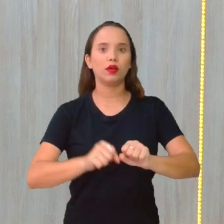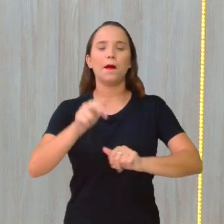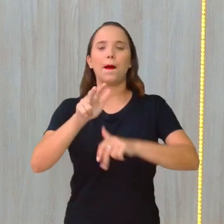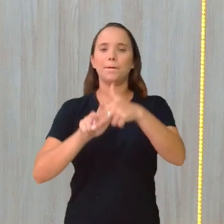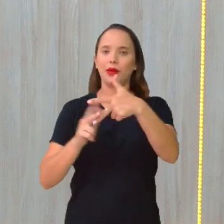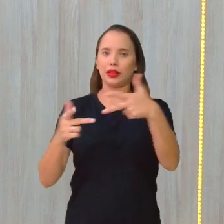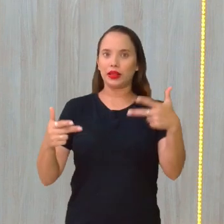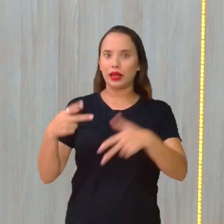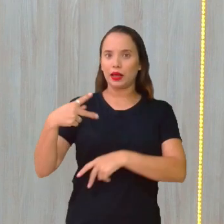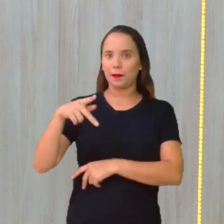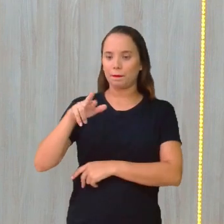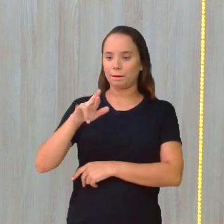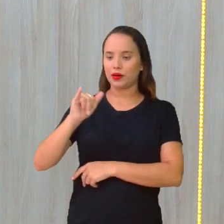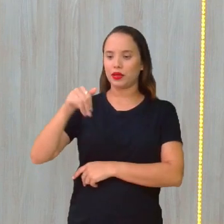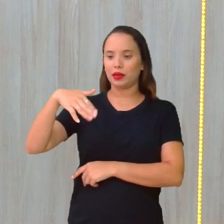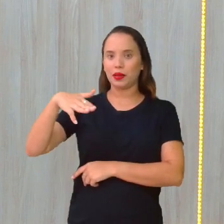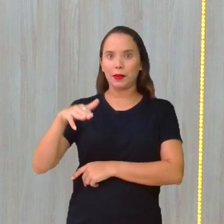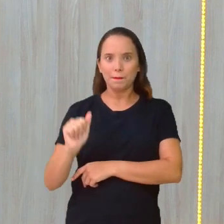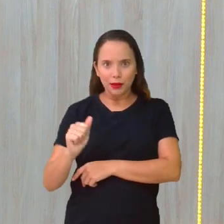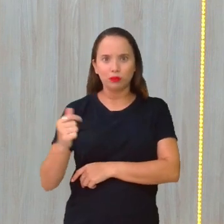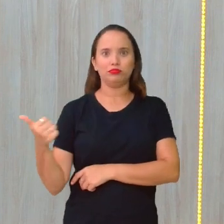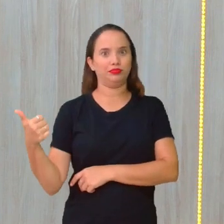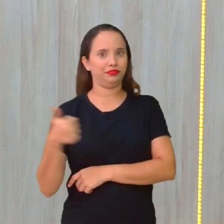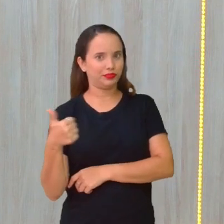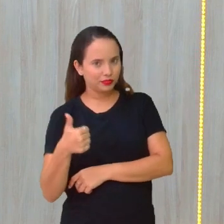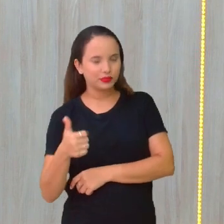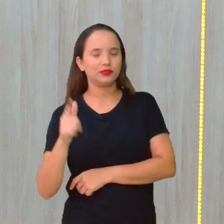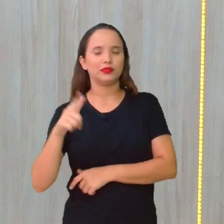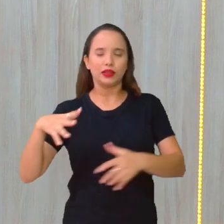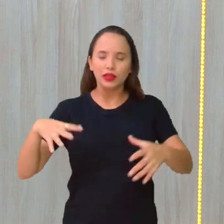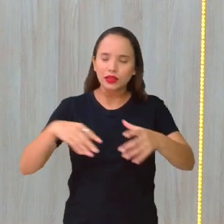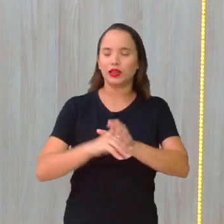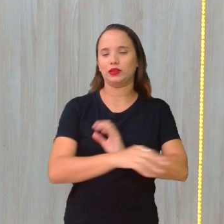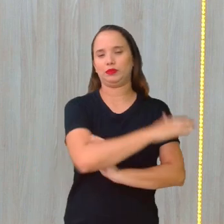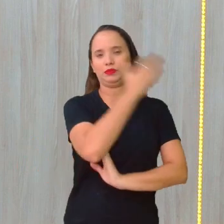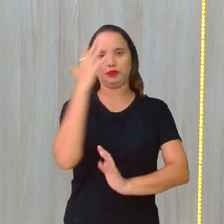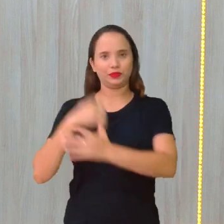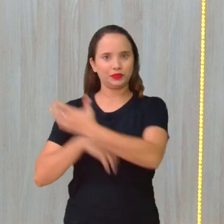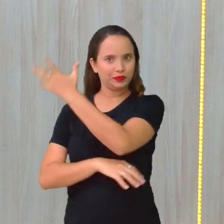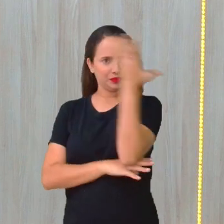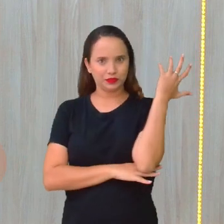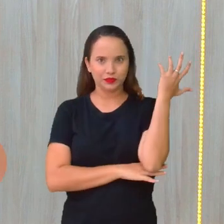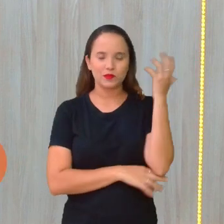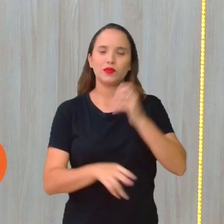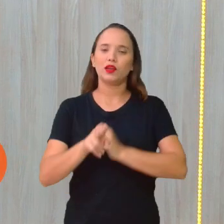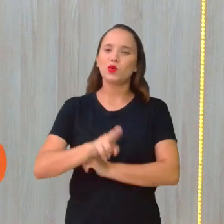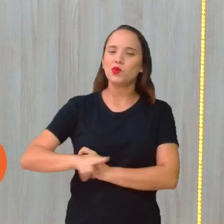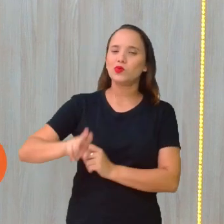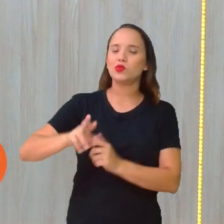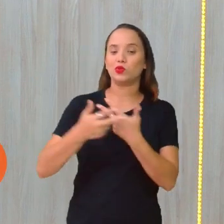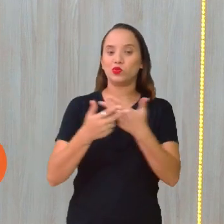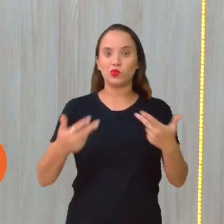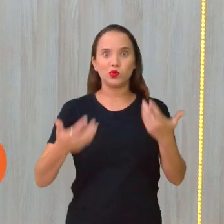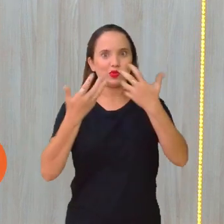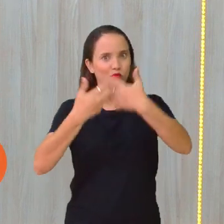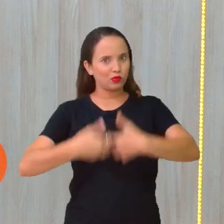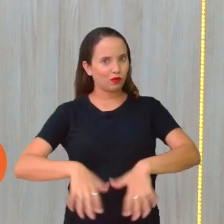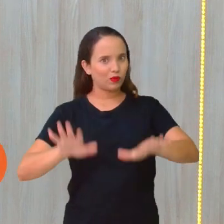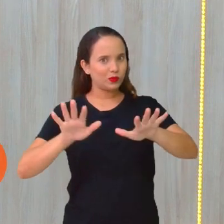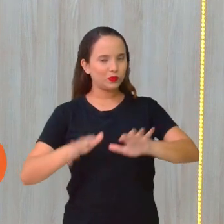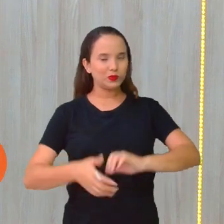está lá, no planeta Terra, está na natureza, através dos recursos naturais,